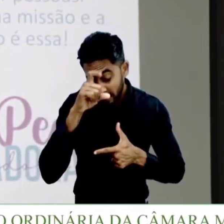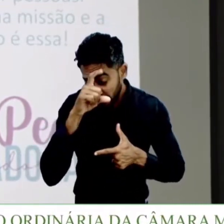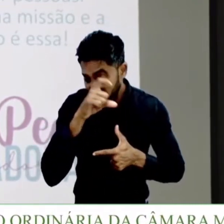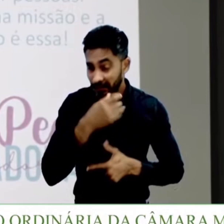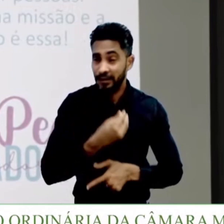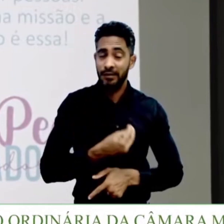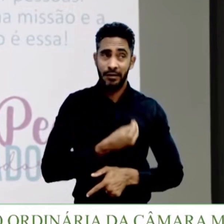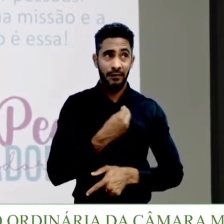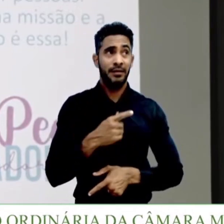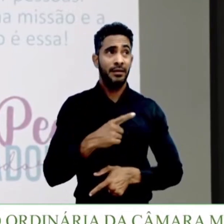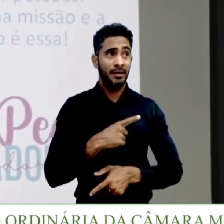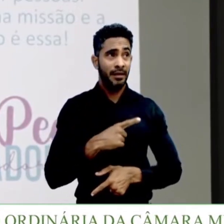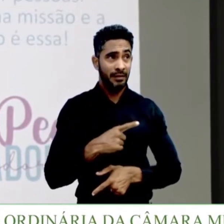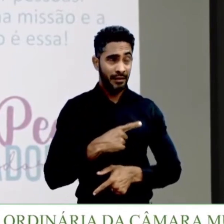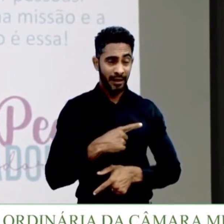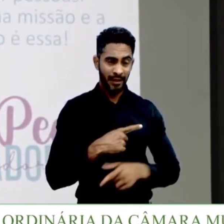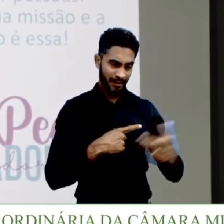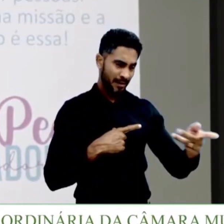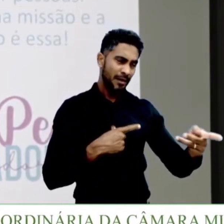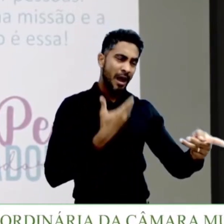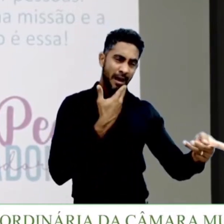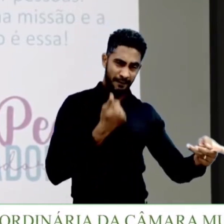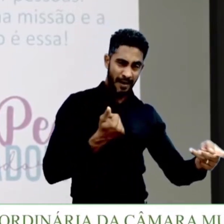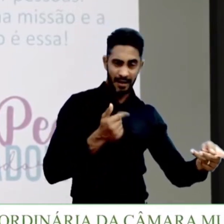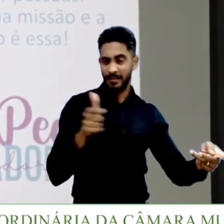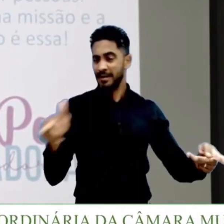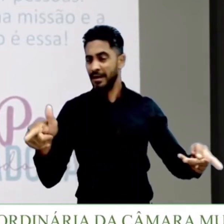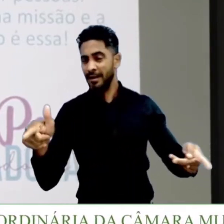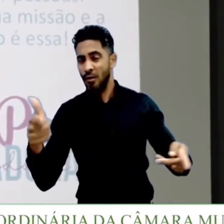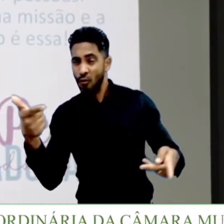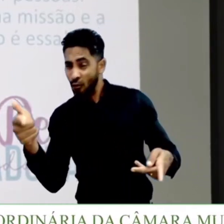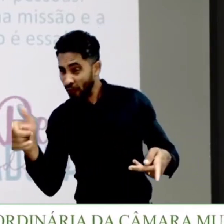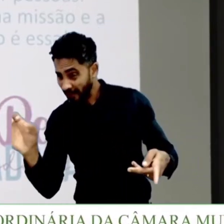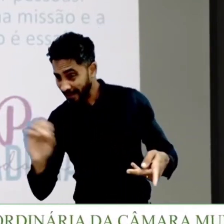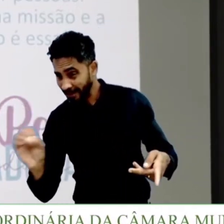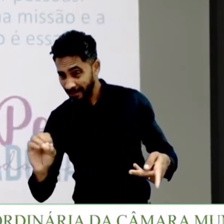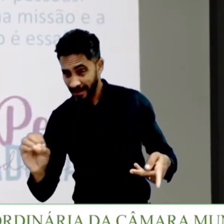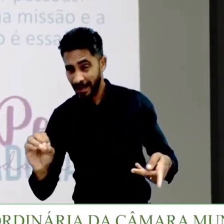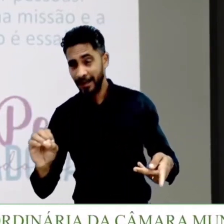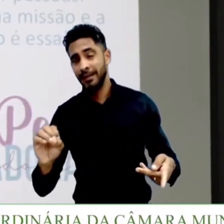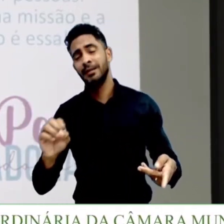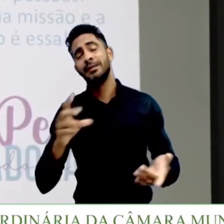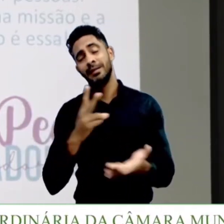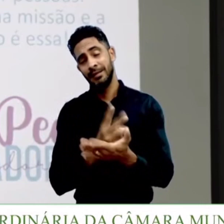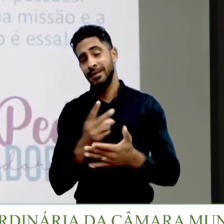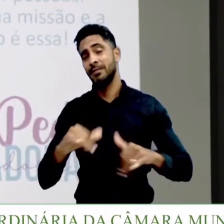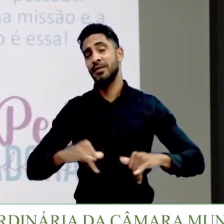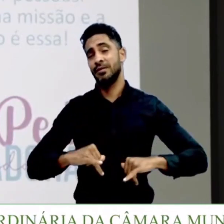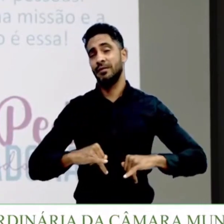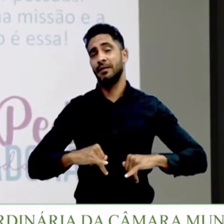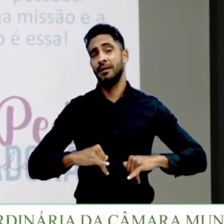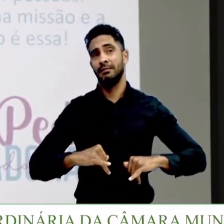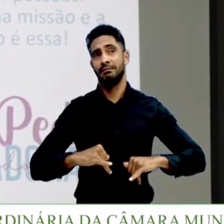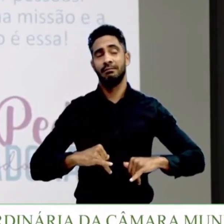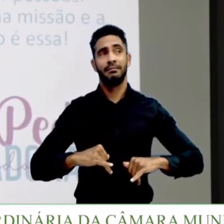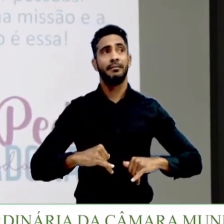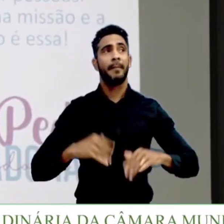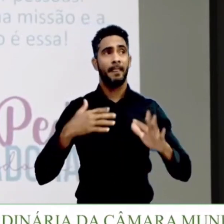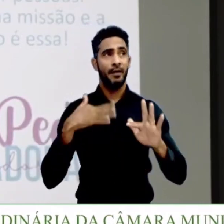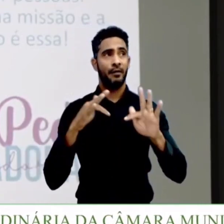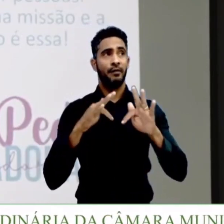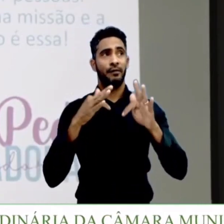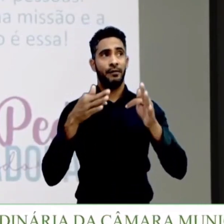porque aquele que já tem, é muito mais fácil para ele, mas os oprimidos sempre sofrem mais. Eu